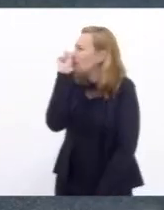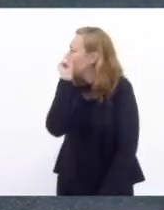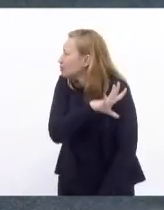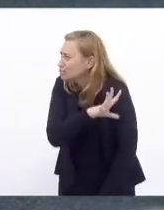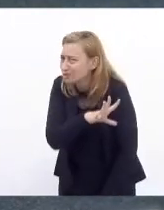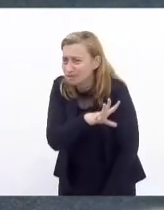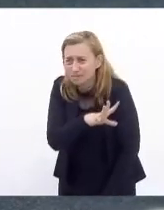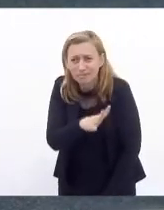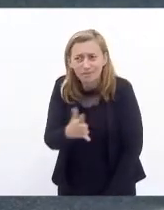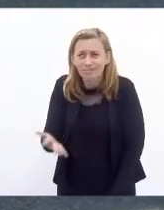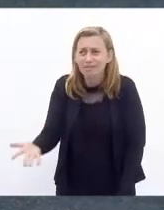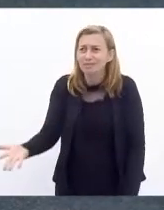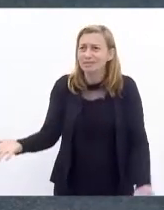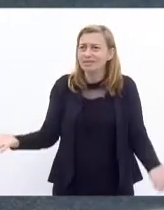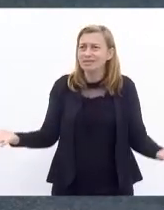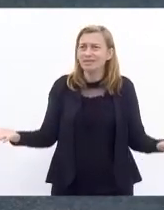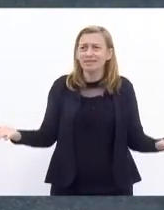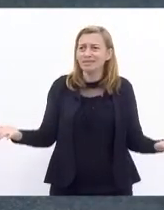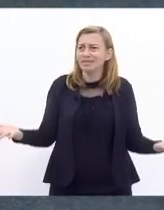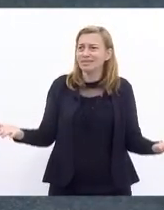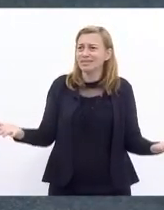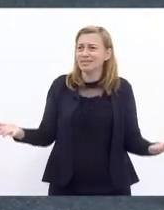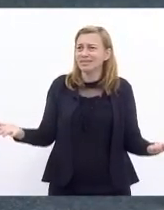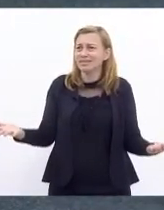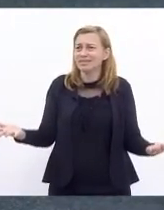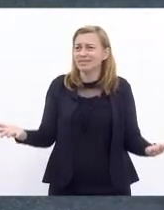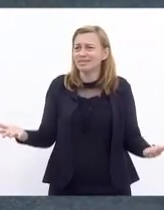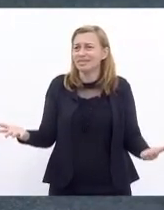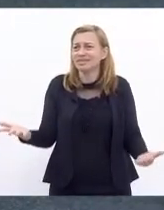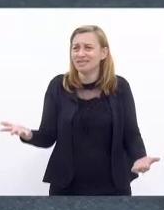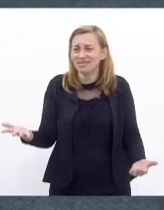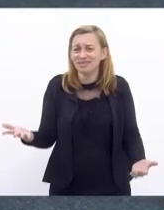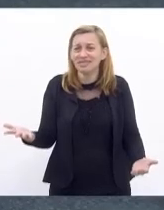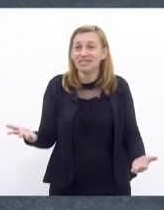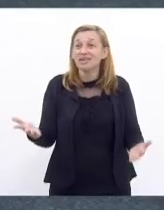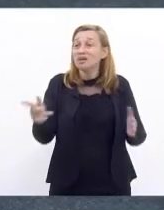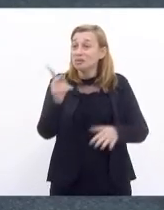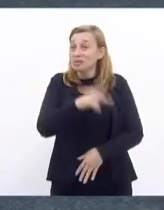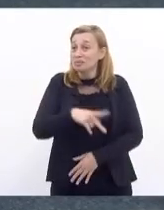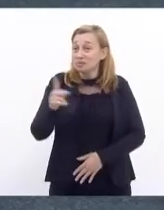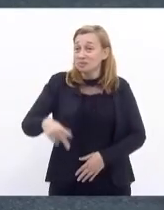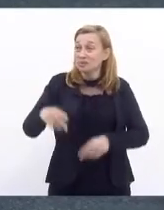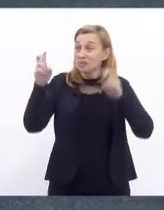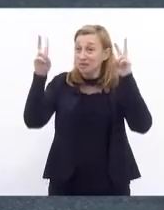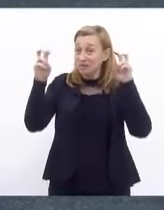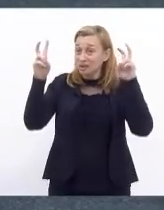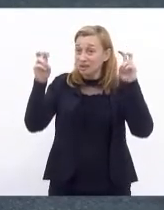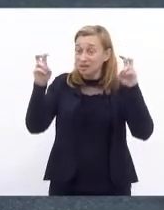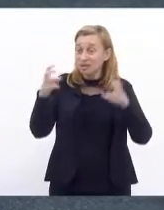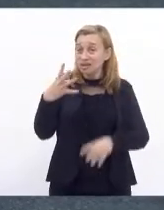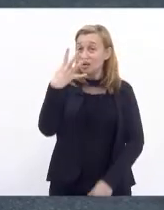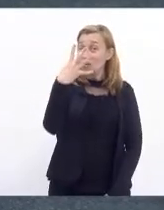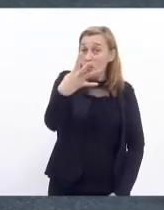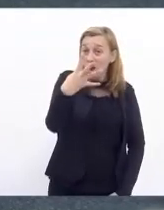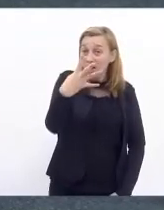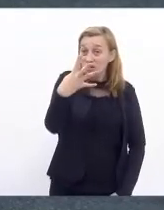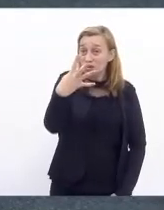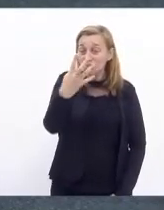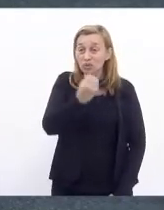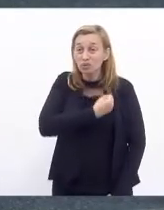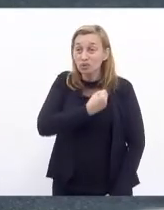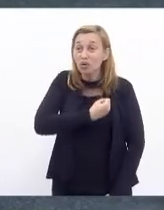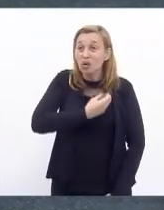absurdo. Então, senhor presidente, o professor da matéria está dando 4 pontos